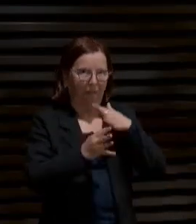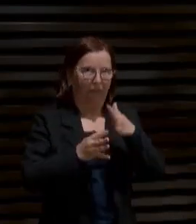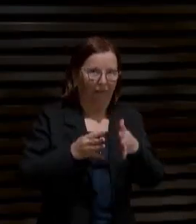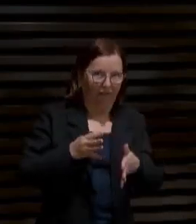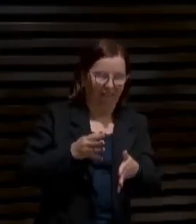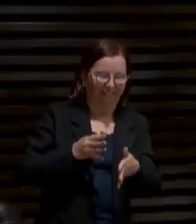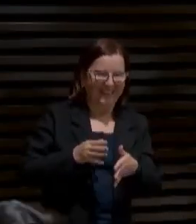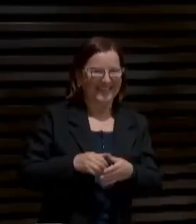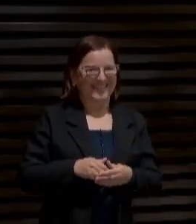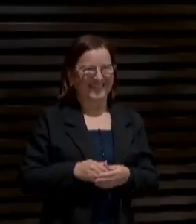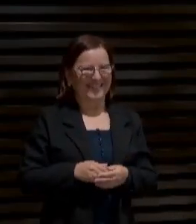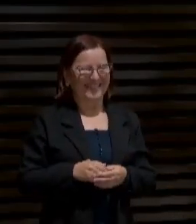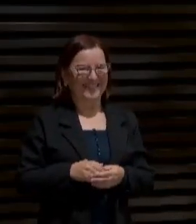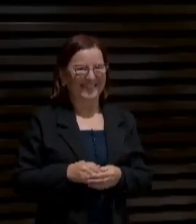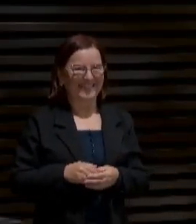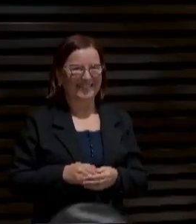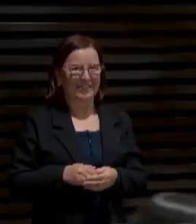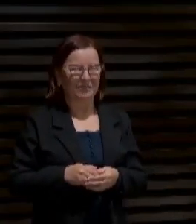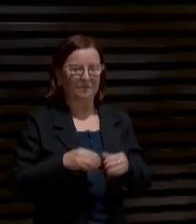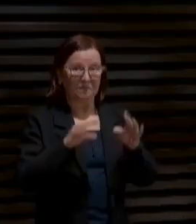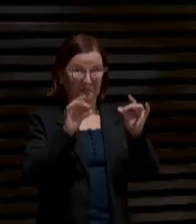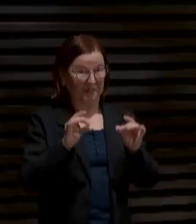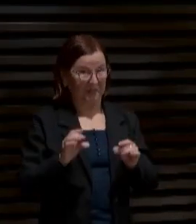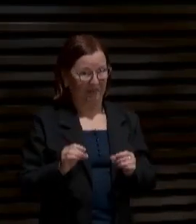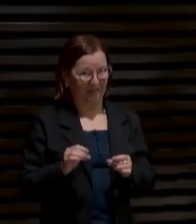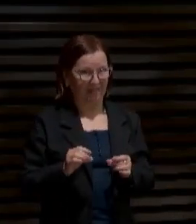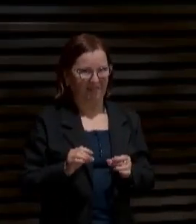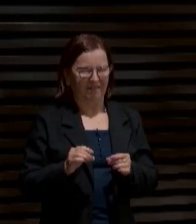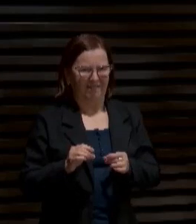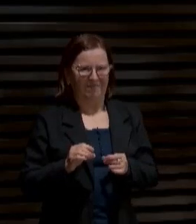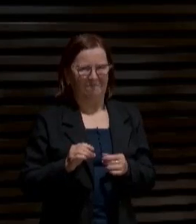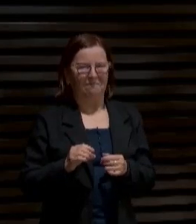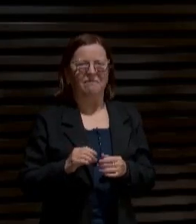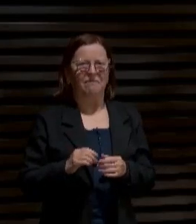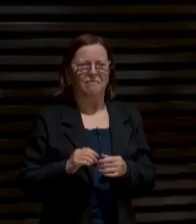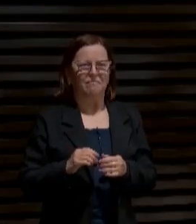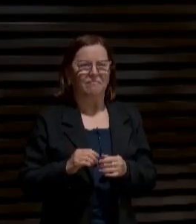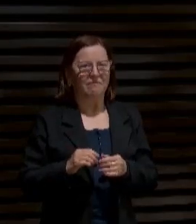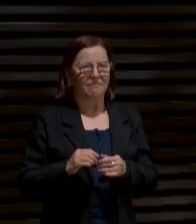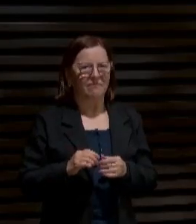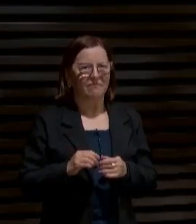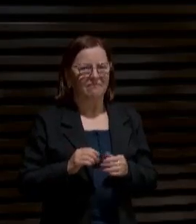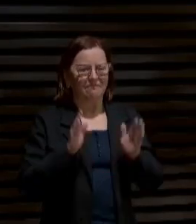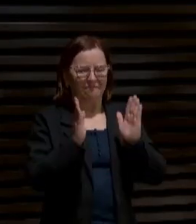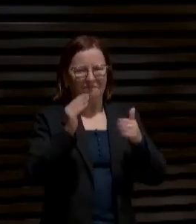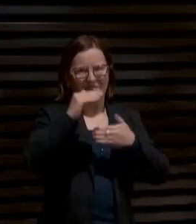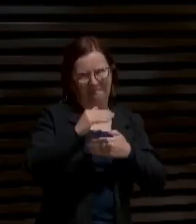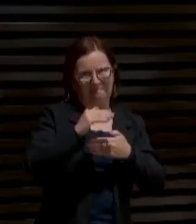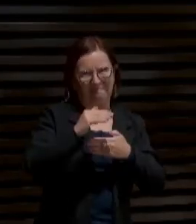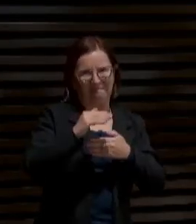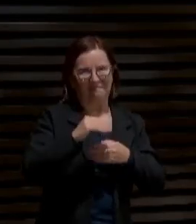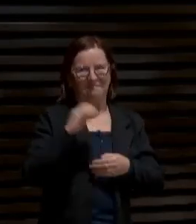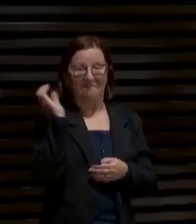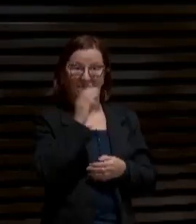foi eu coloquei minucioso bruto e souberam sistemático proativo